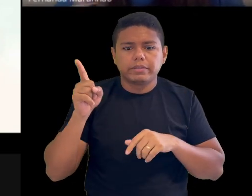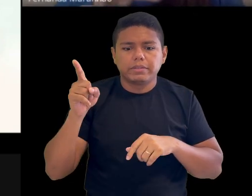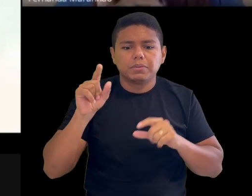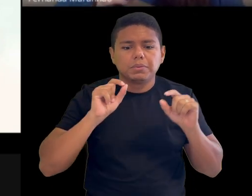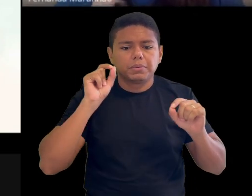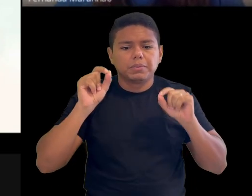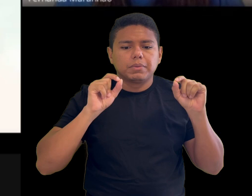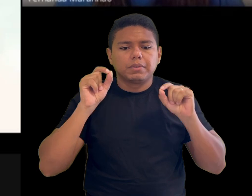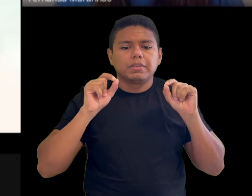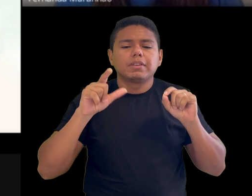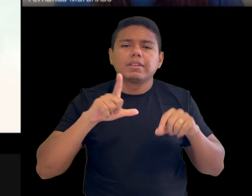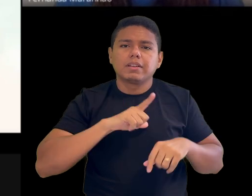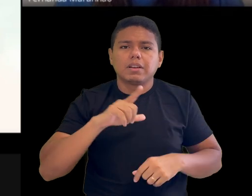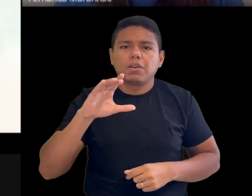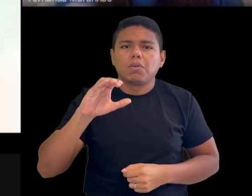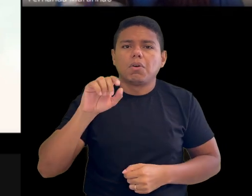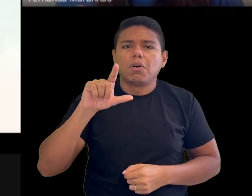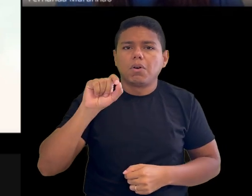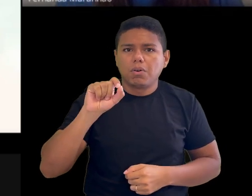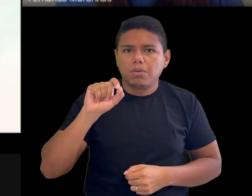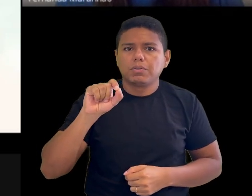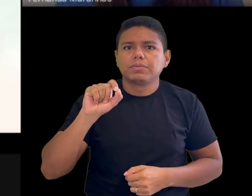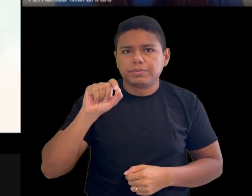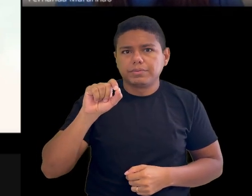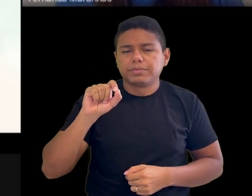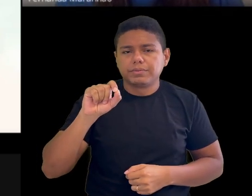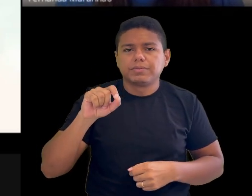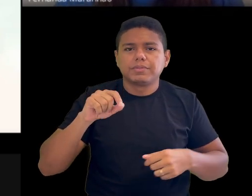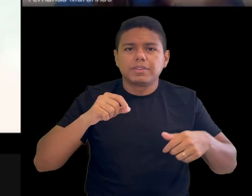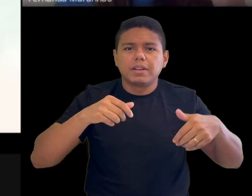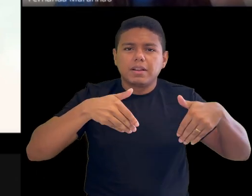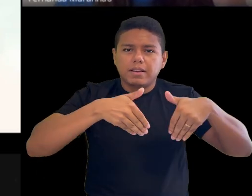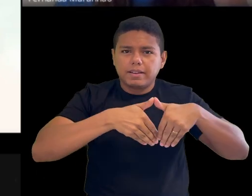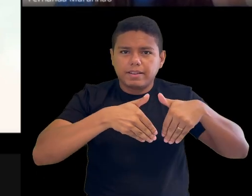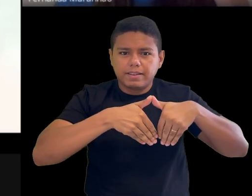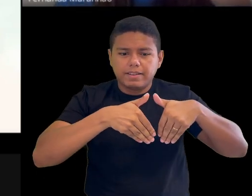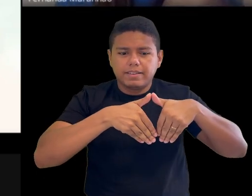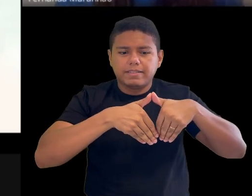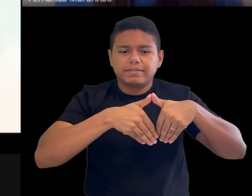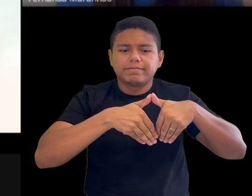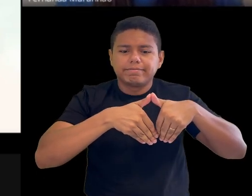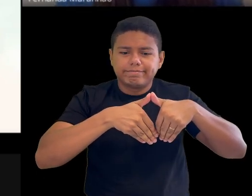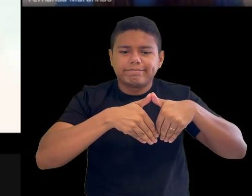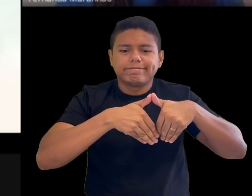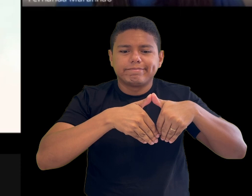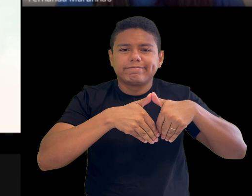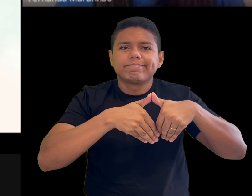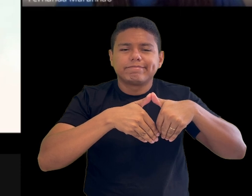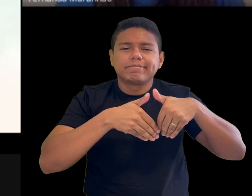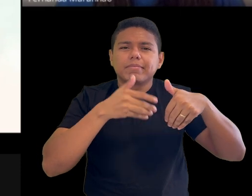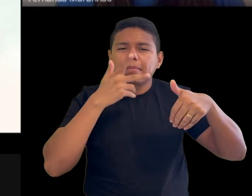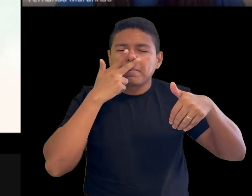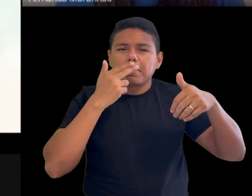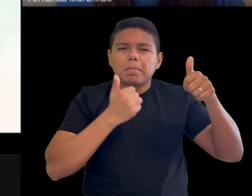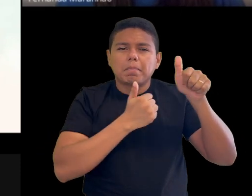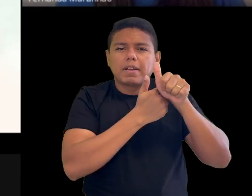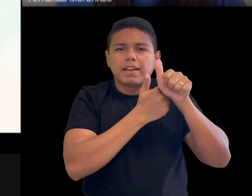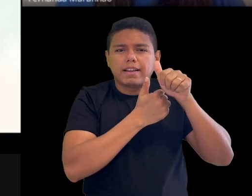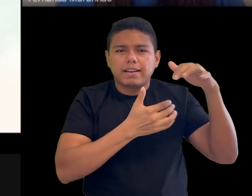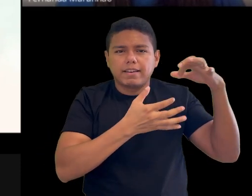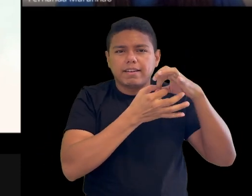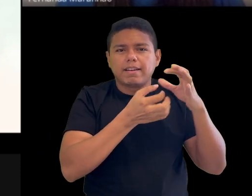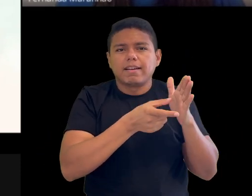e a inserção de vasos do cordão próximos ao colo, assim como a inserção velamentosa desses